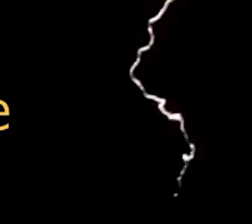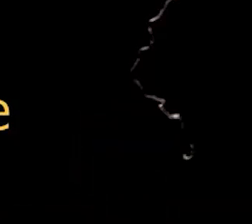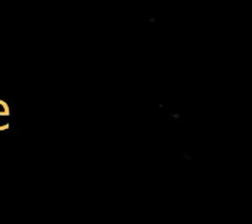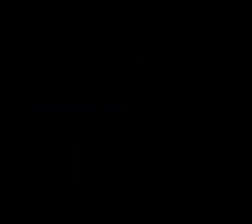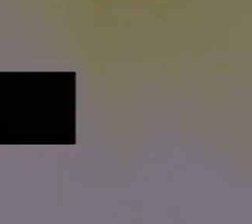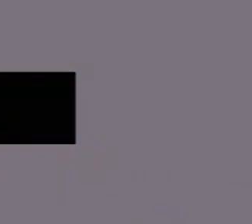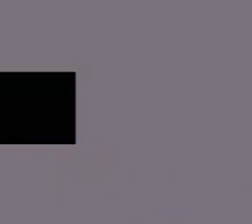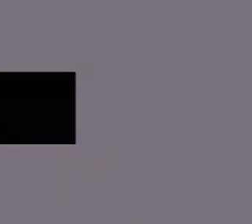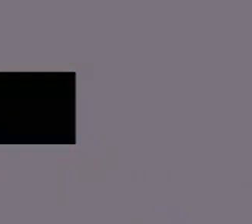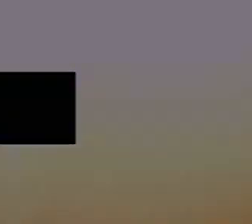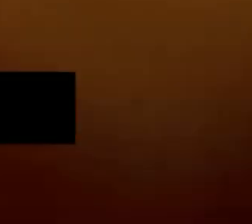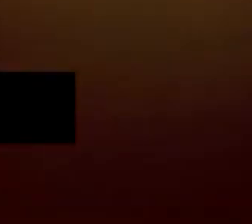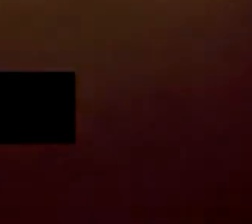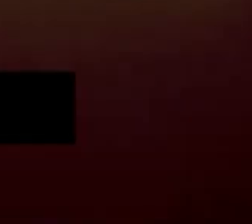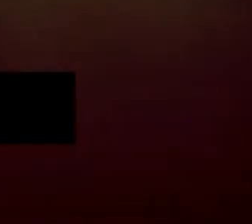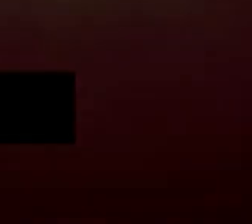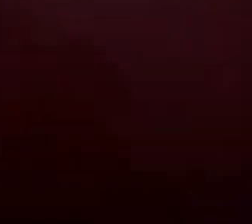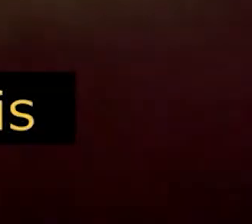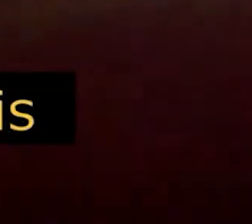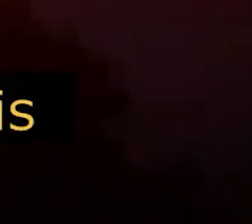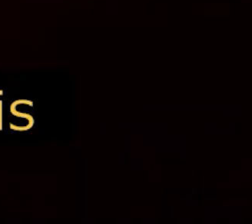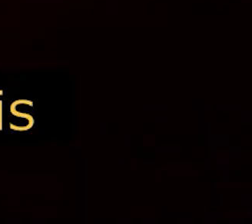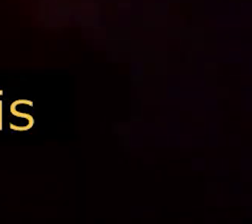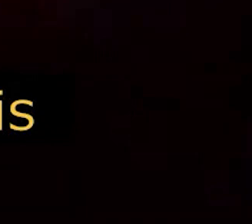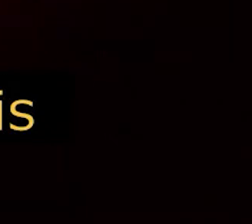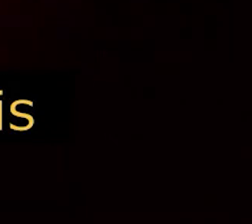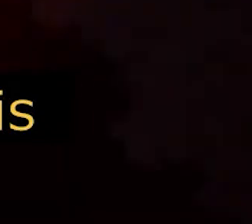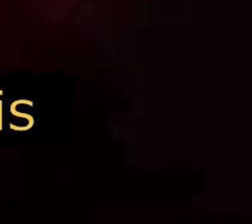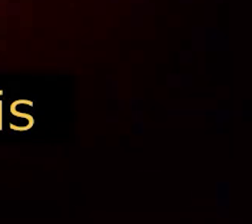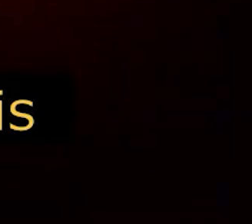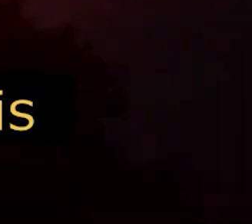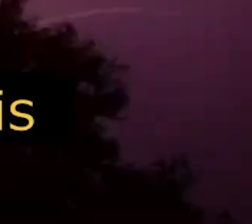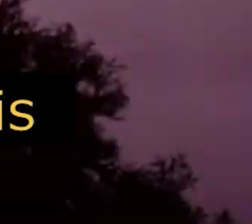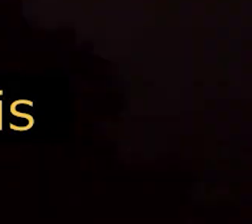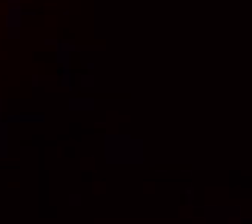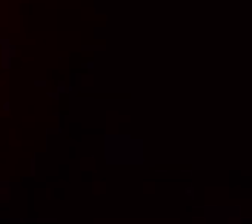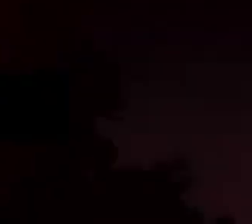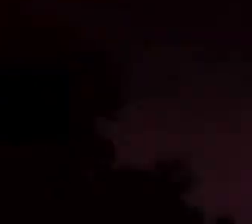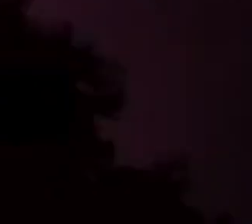de história que sempre amou escrever, dessa vez todas as dores são